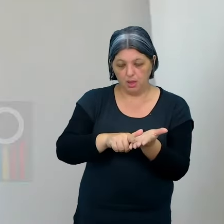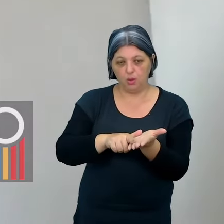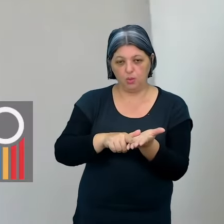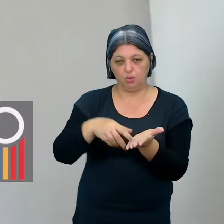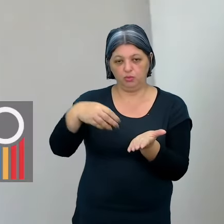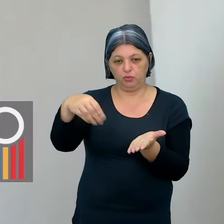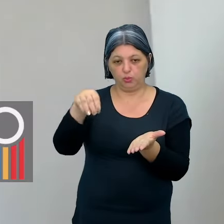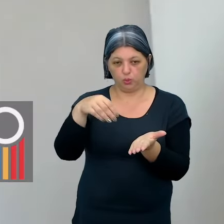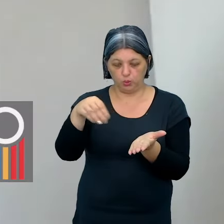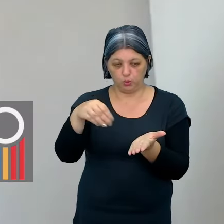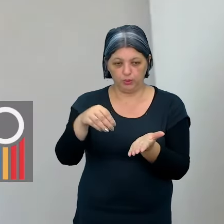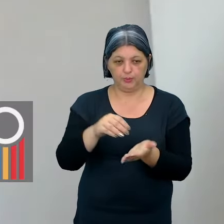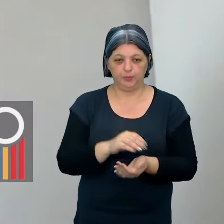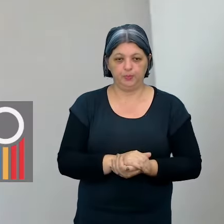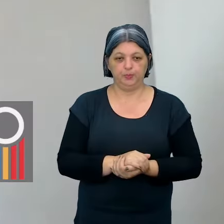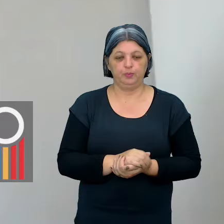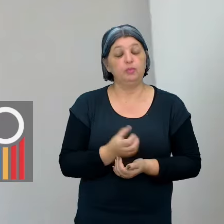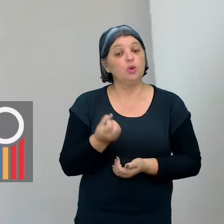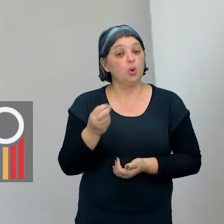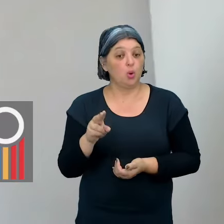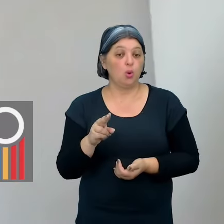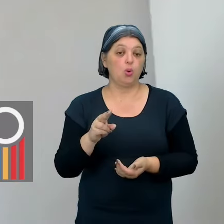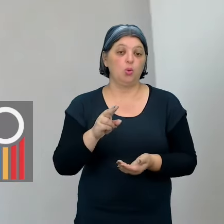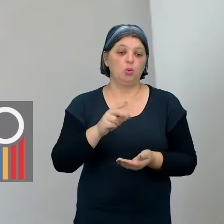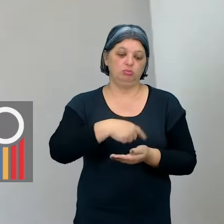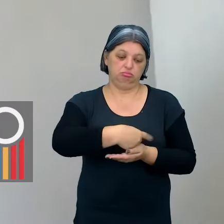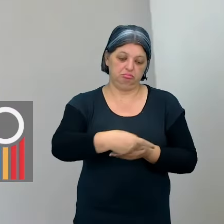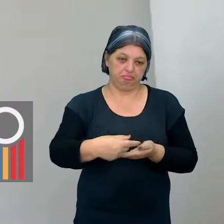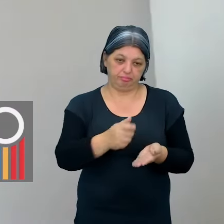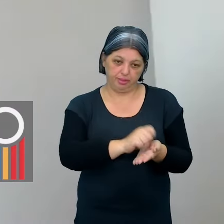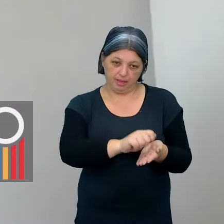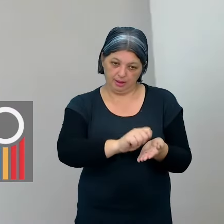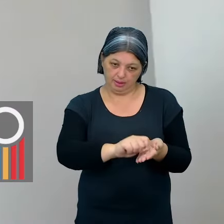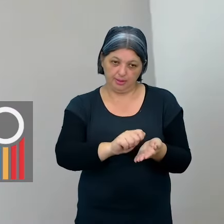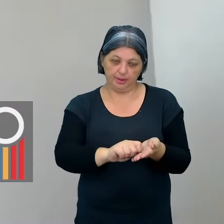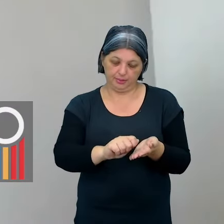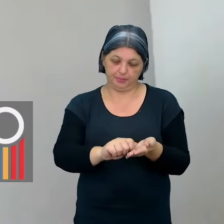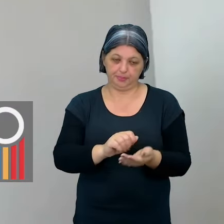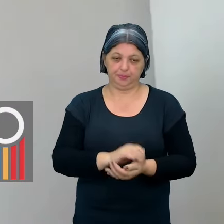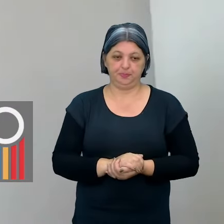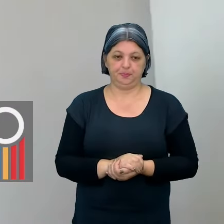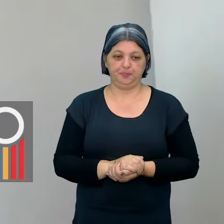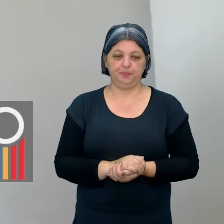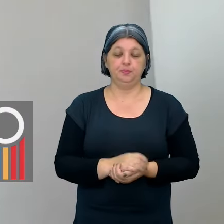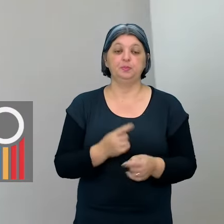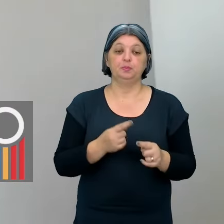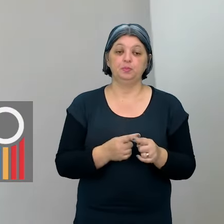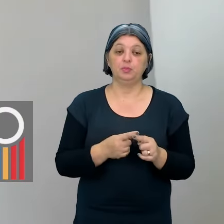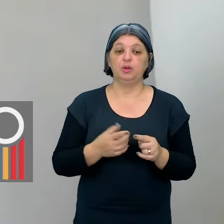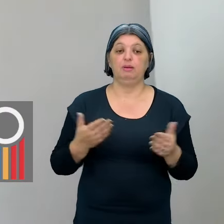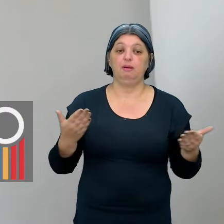então um caderno, onde vocês possam anotar. Porque nesse momento,